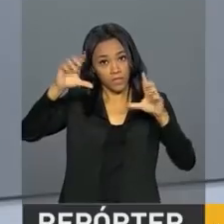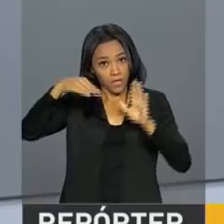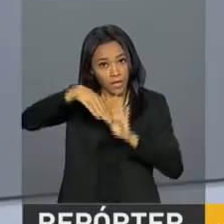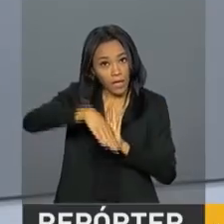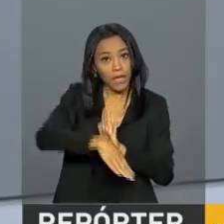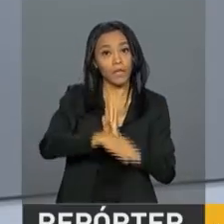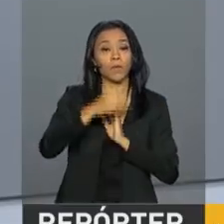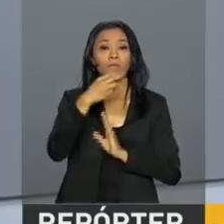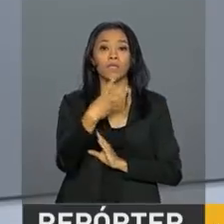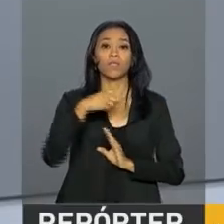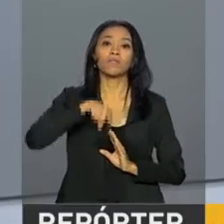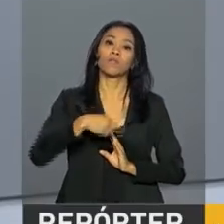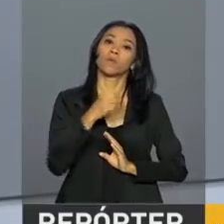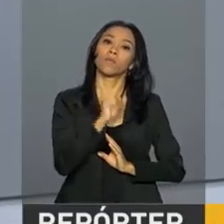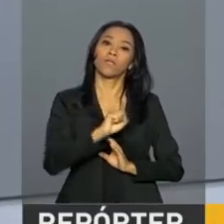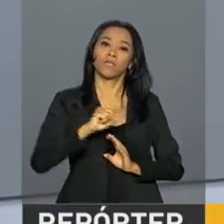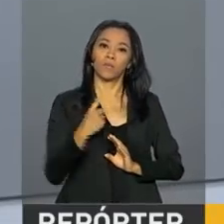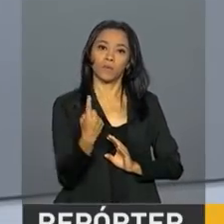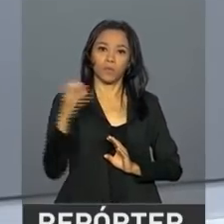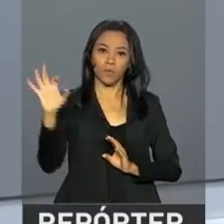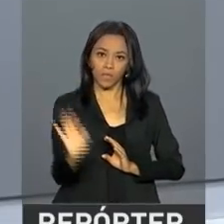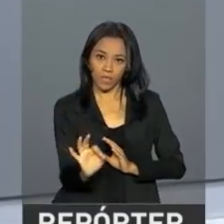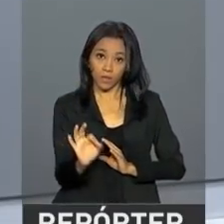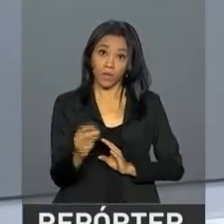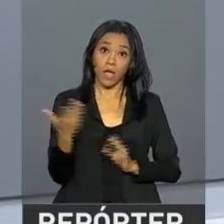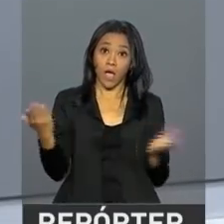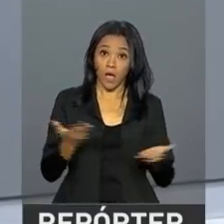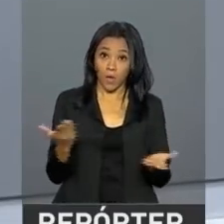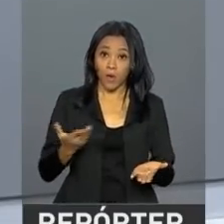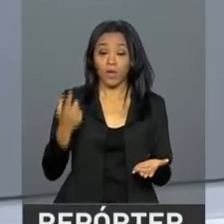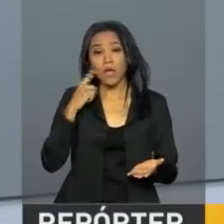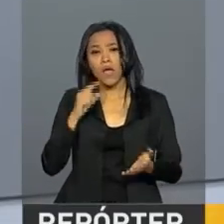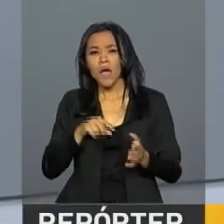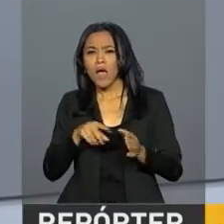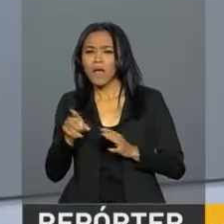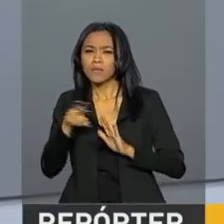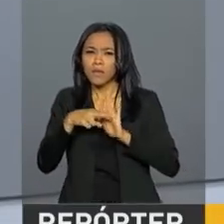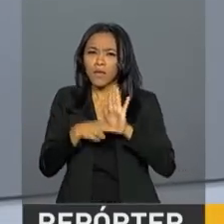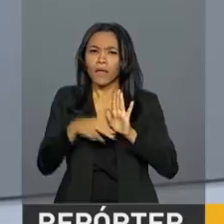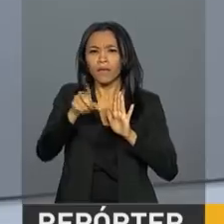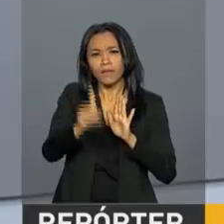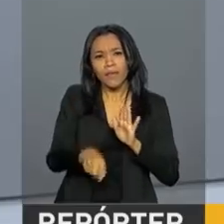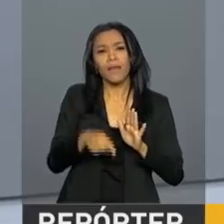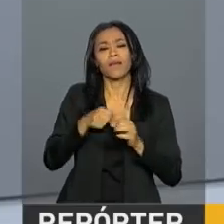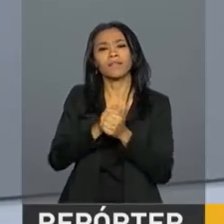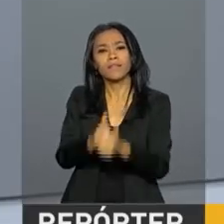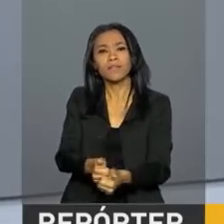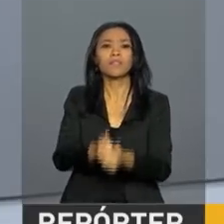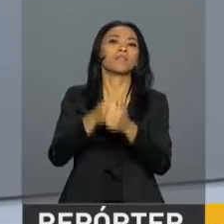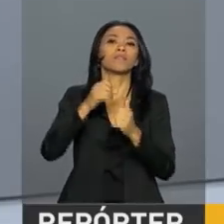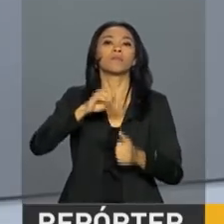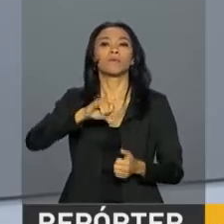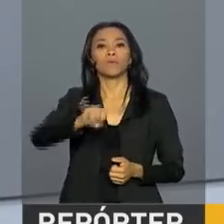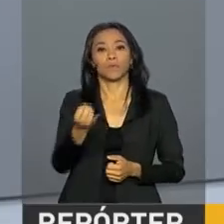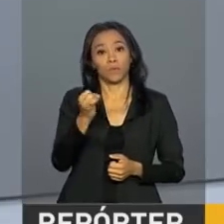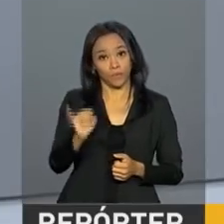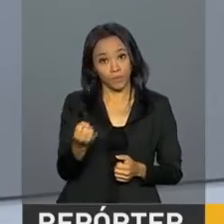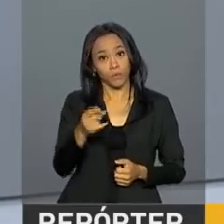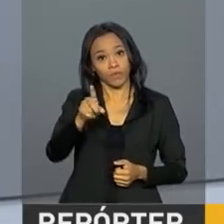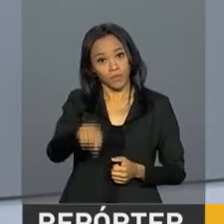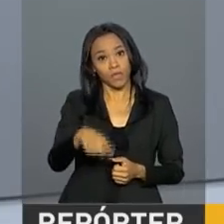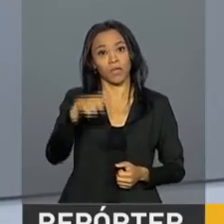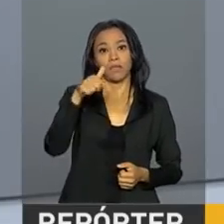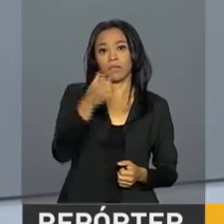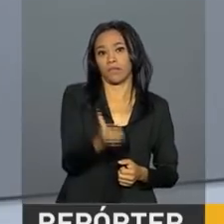3,81 por cento as projeções levam em consideração a selic a taxa básica de juros da economia de